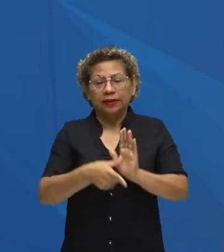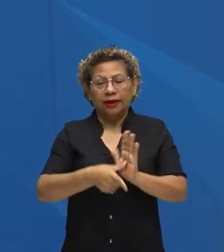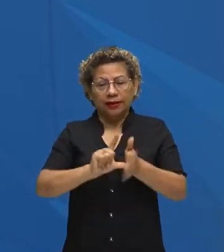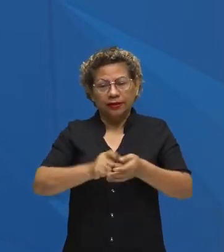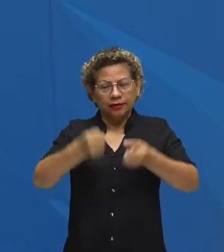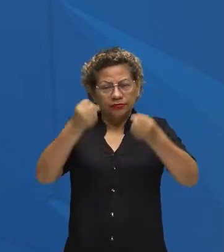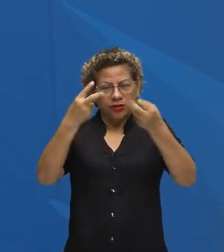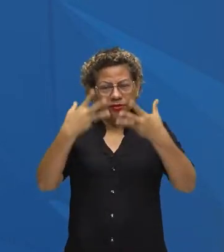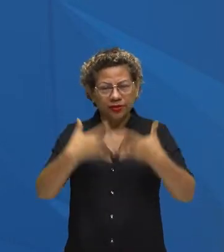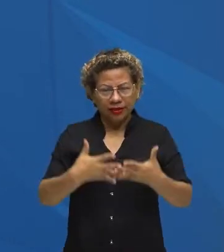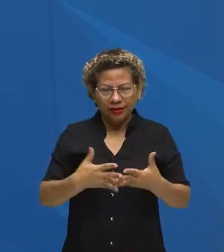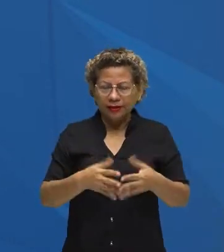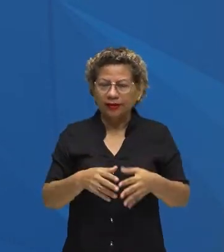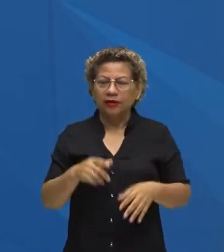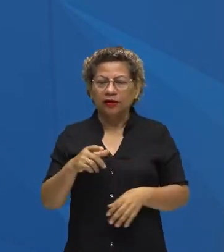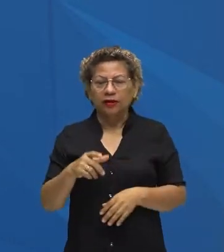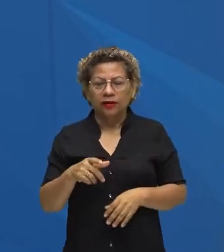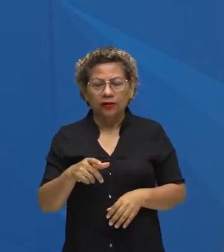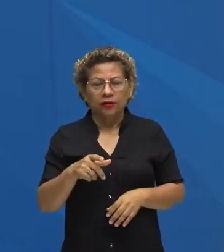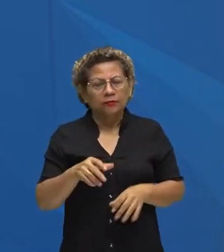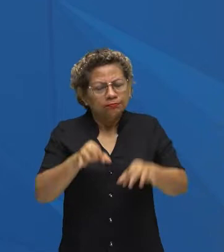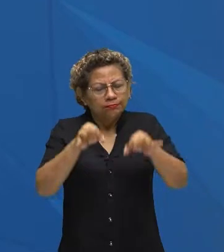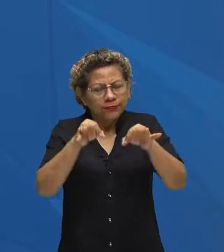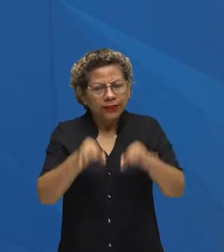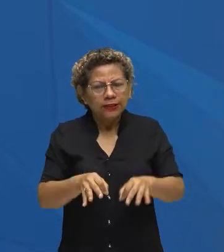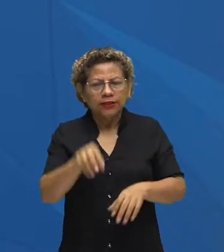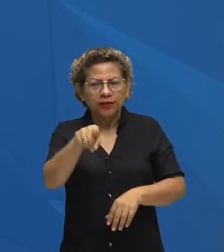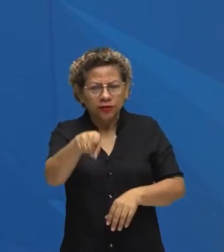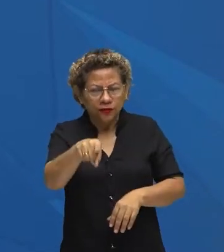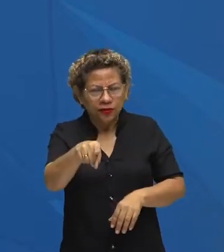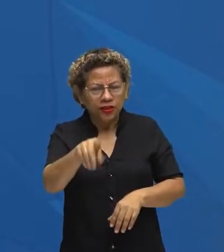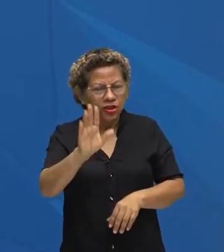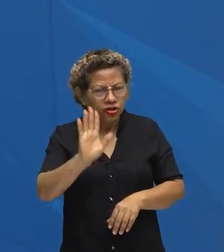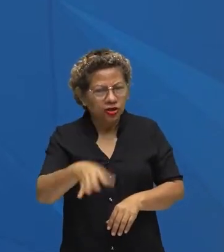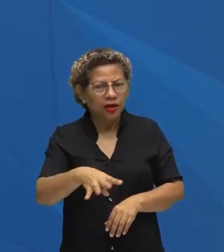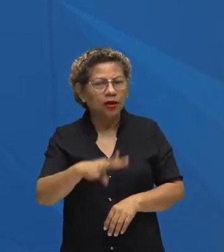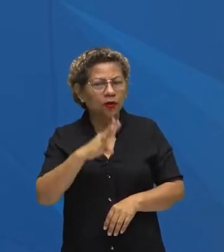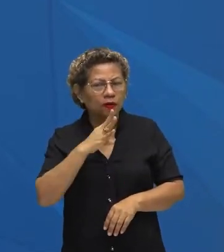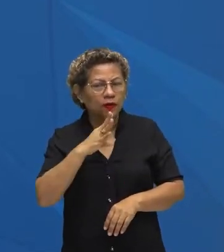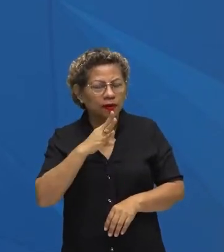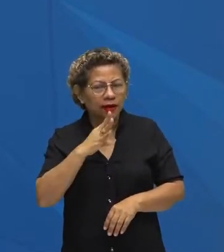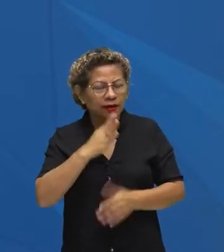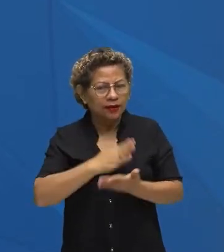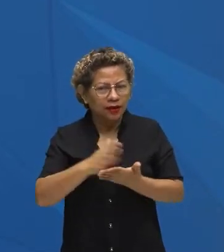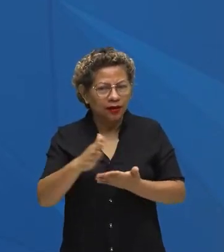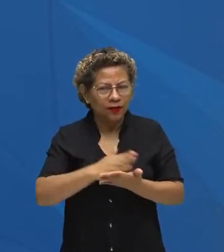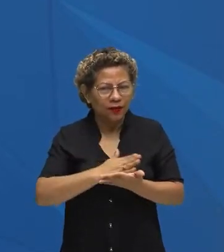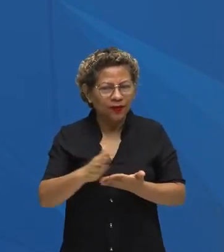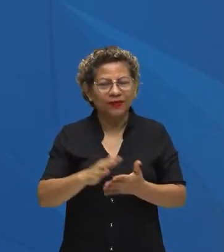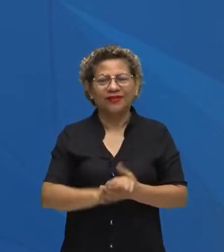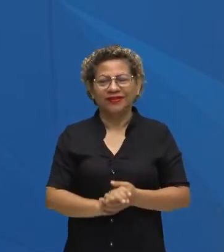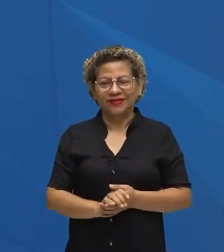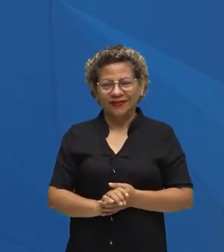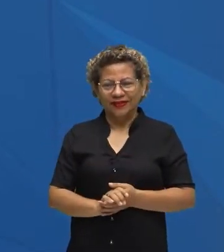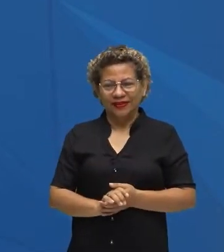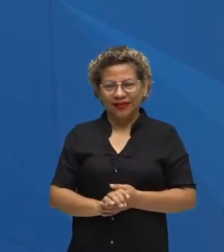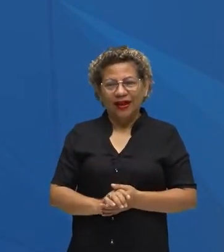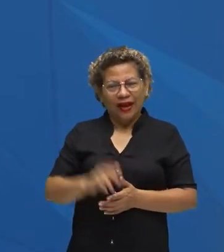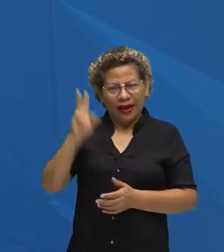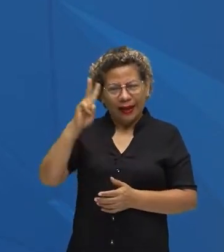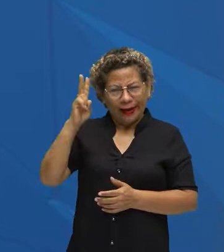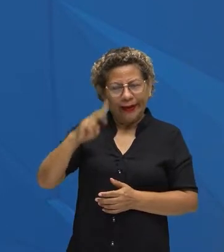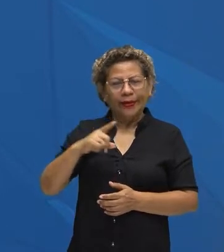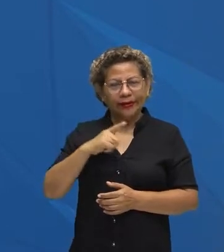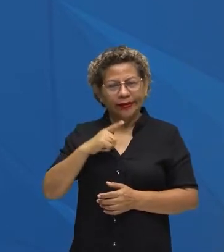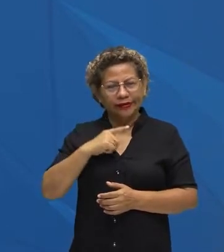sobre eles, que eu tenho certeza que vocês já ouviram falar de alguns, a gente tem aqueles nossos acordos e a gente vai relembrar bem